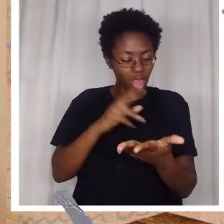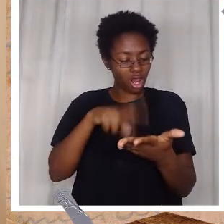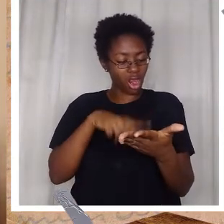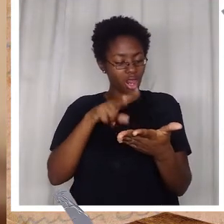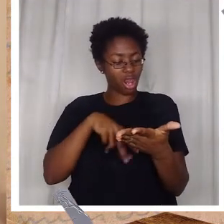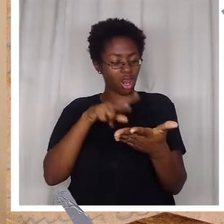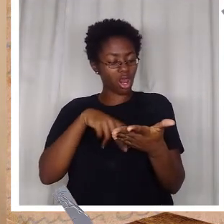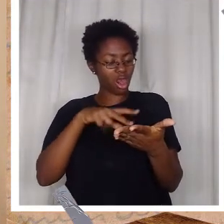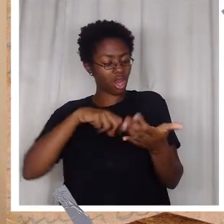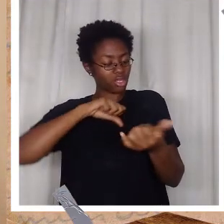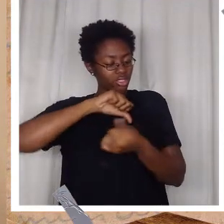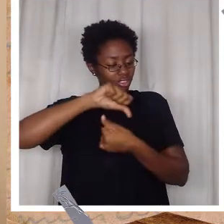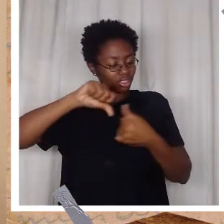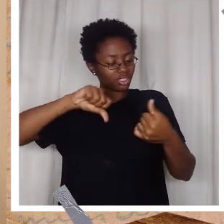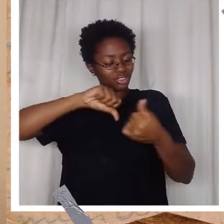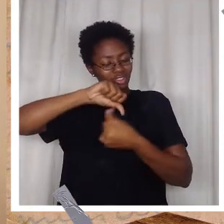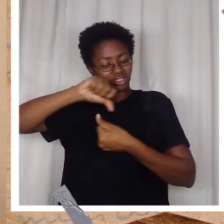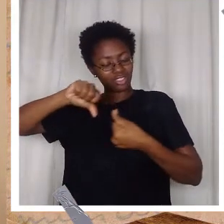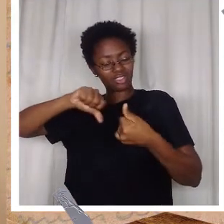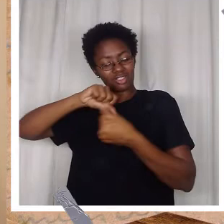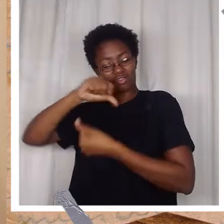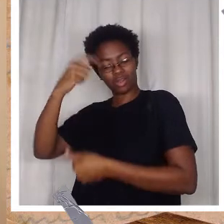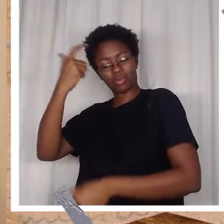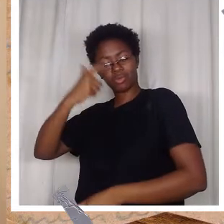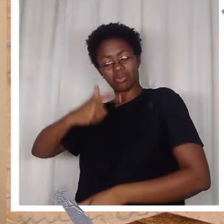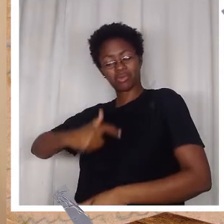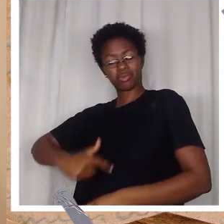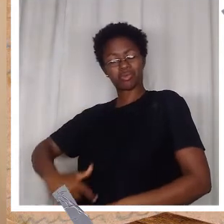se transformando e entendendo a si e